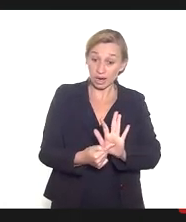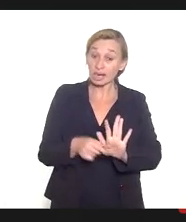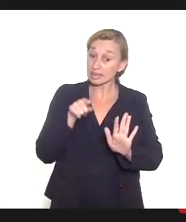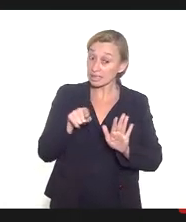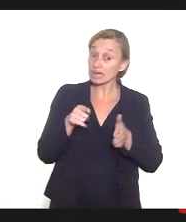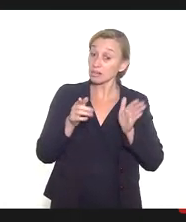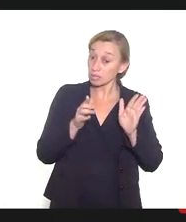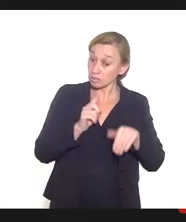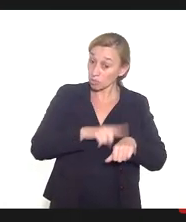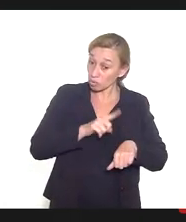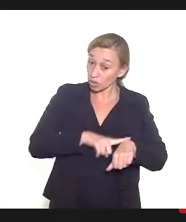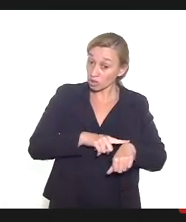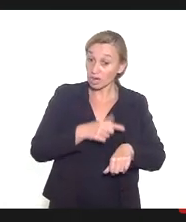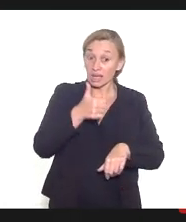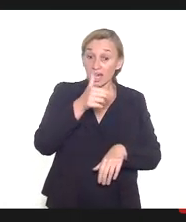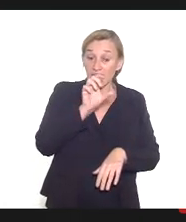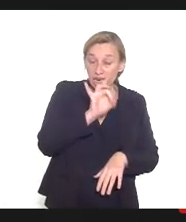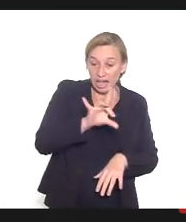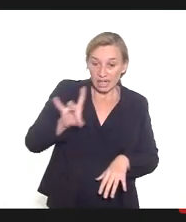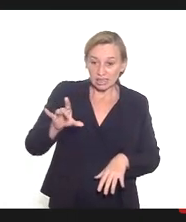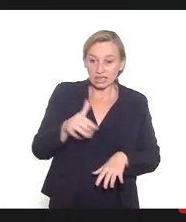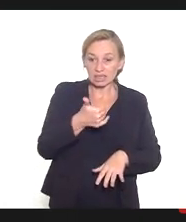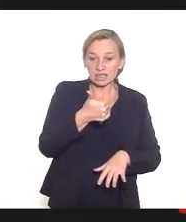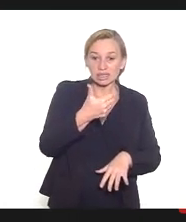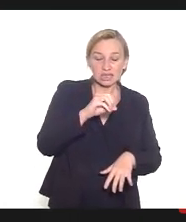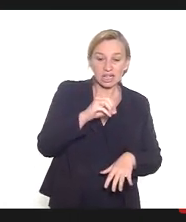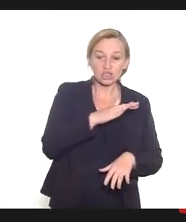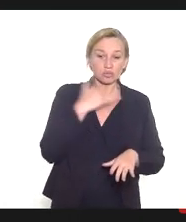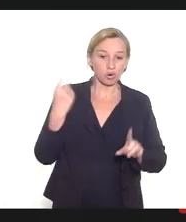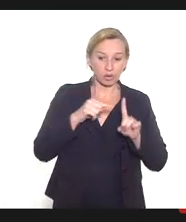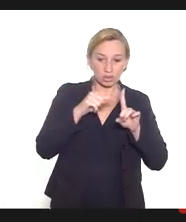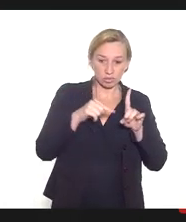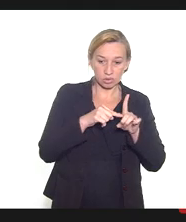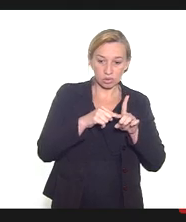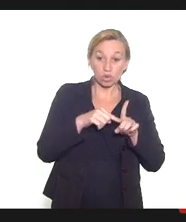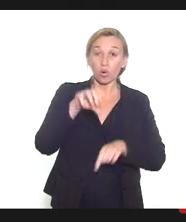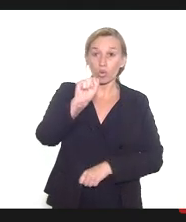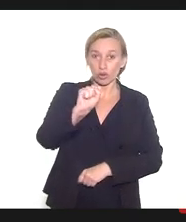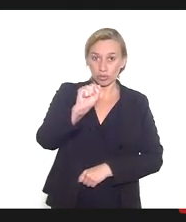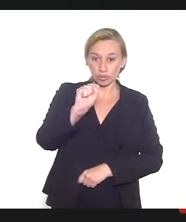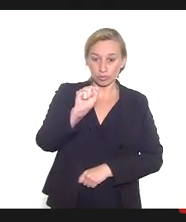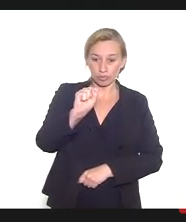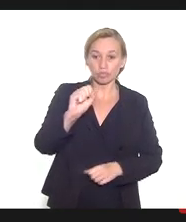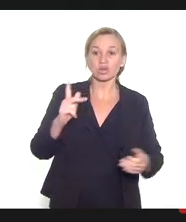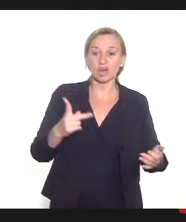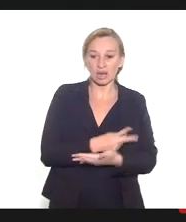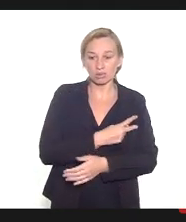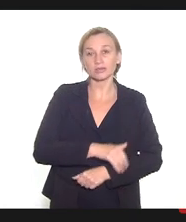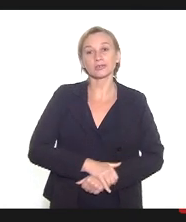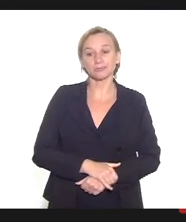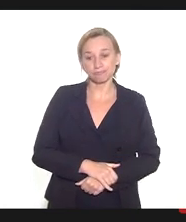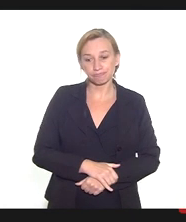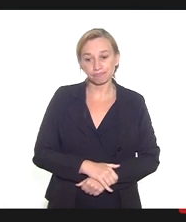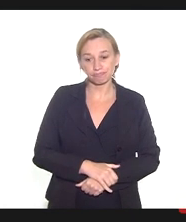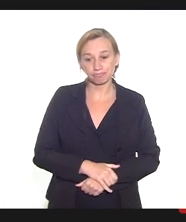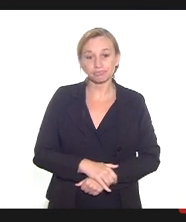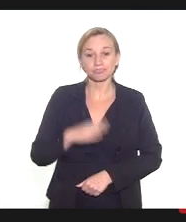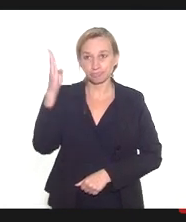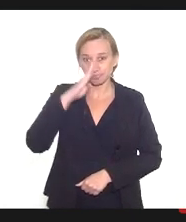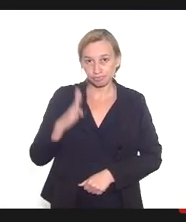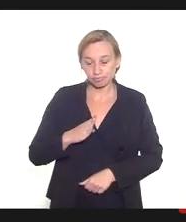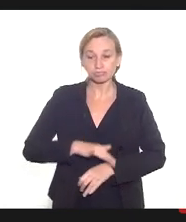naquele momento de cada dez mortes maternas por conferir no mundo há 8 aconteciam no